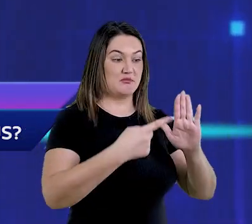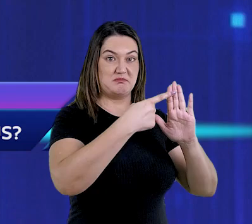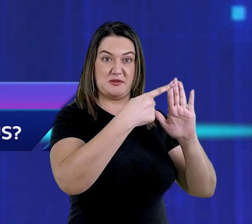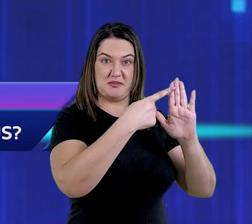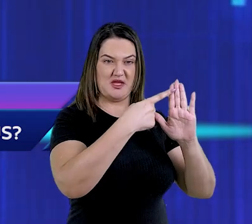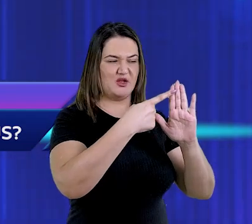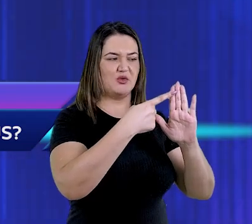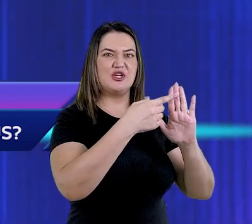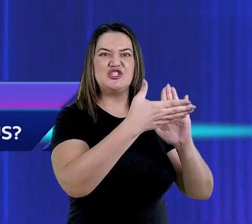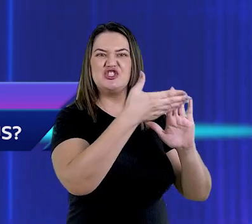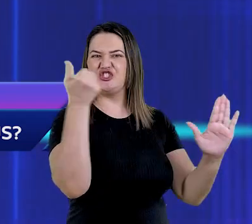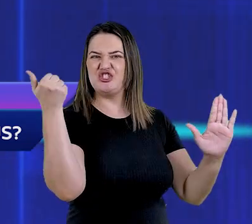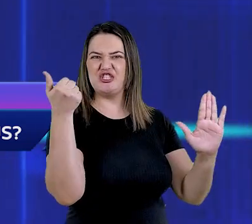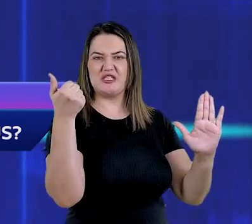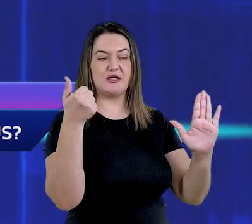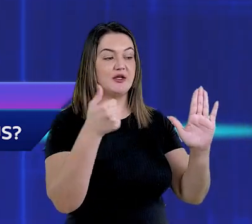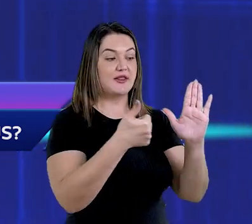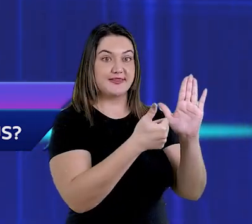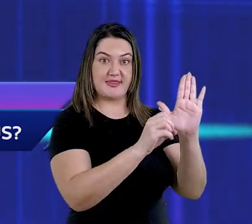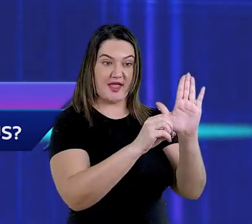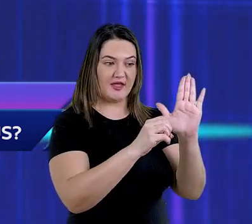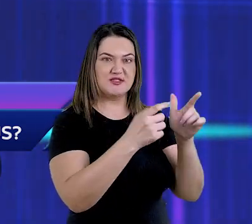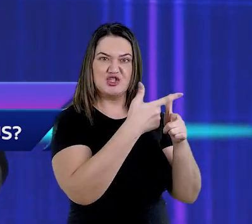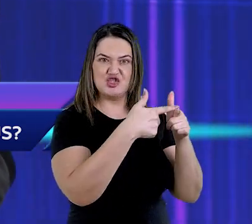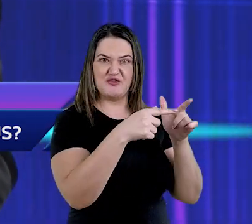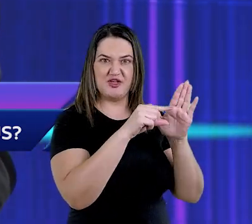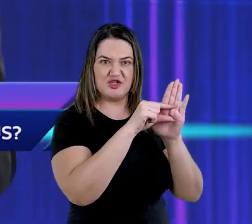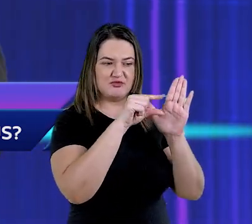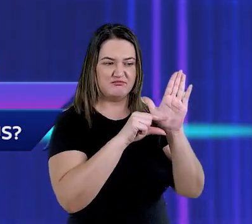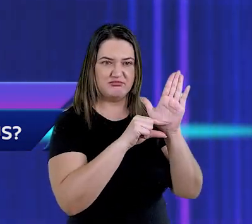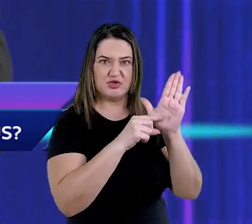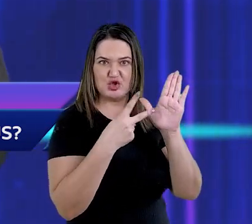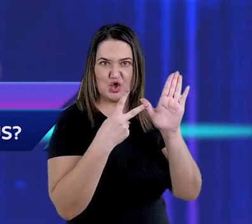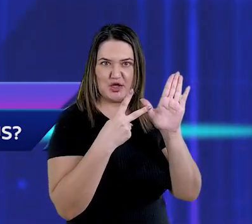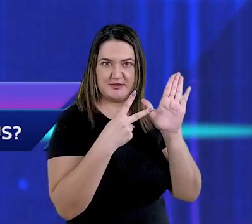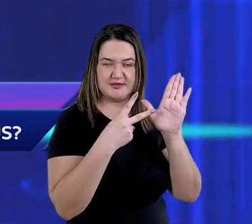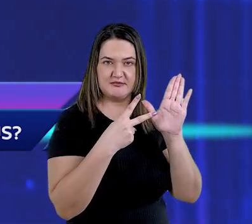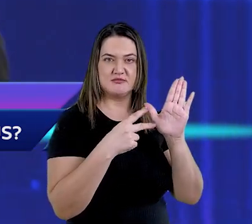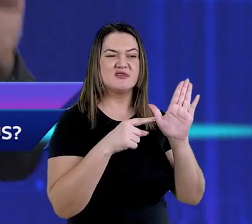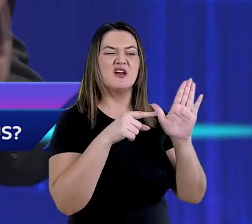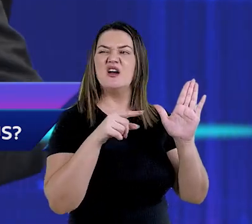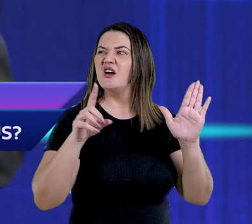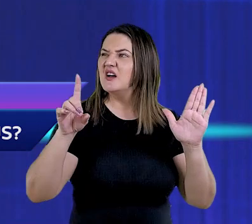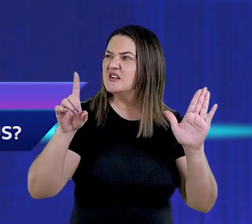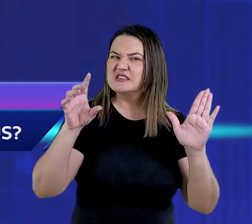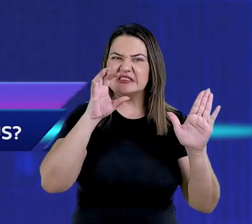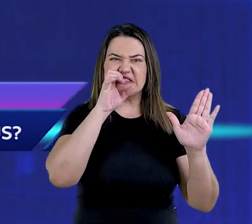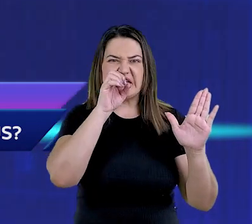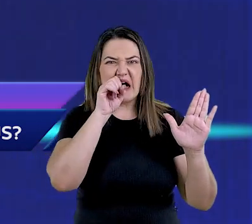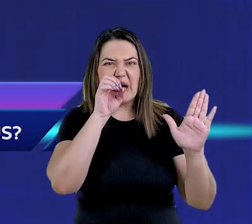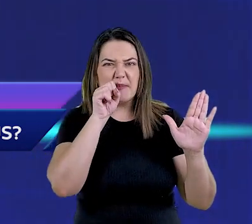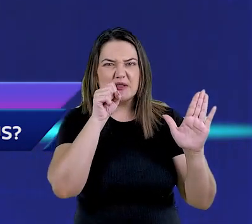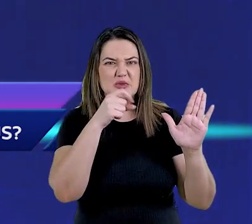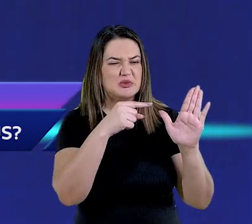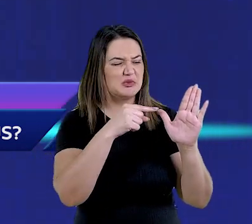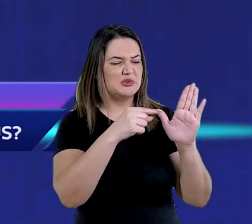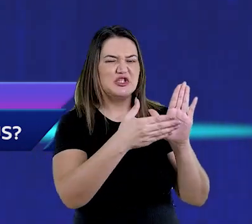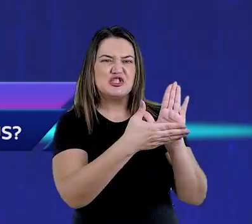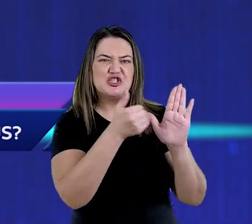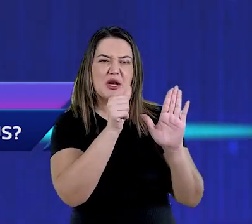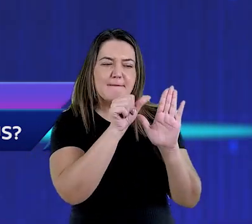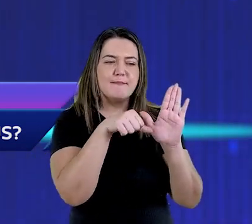divide em 2. A Babilônia espera que o ser humano respeite o domingo, que não tem base bíblica, e que na lei dos